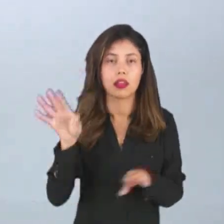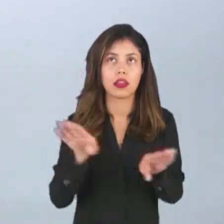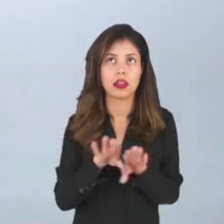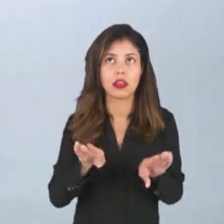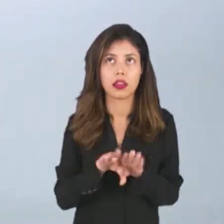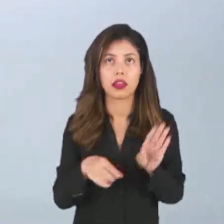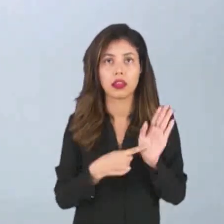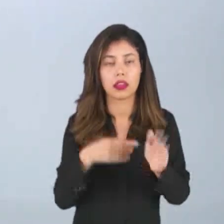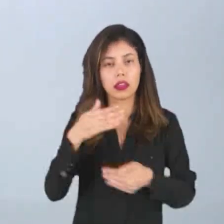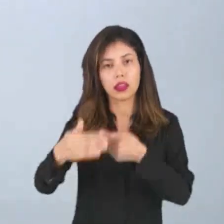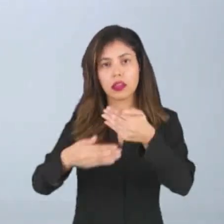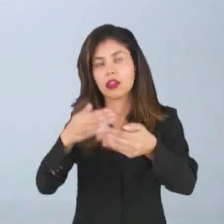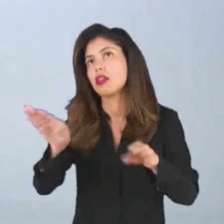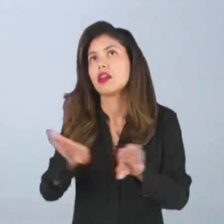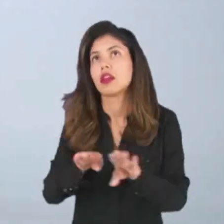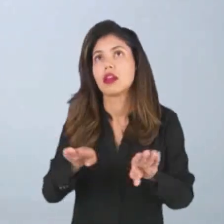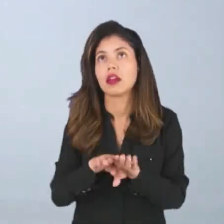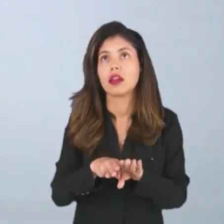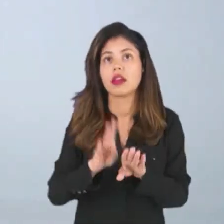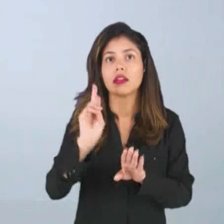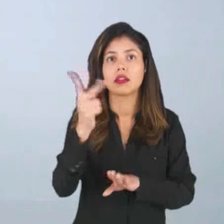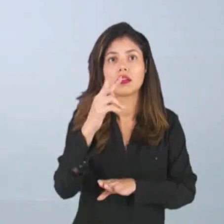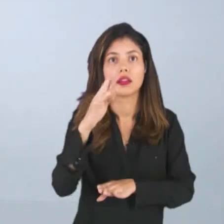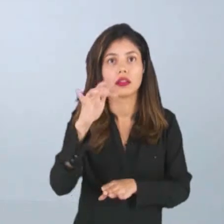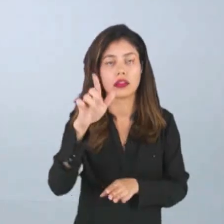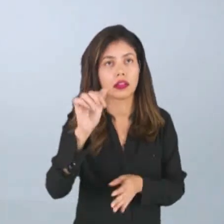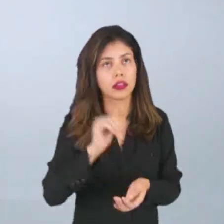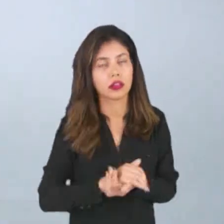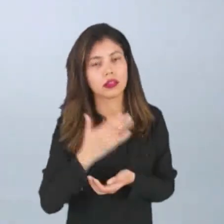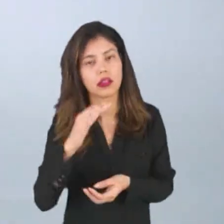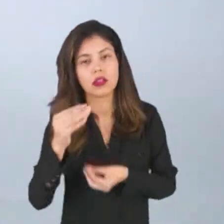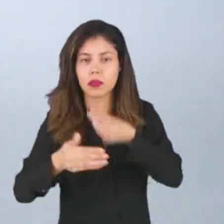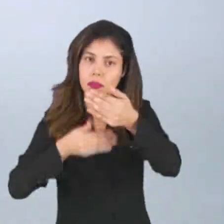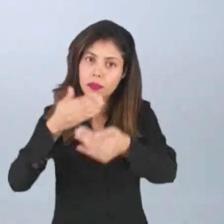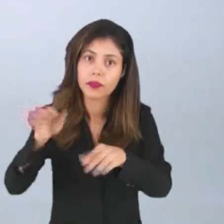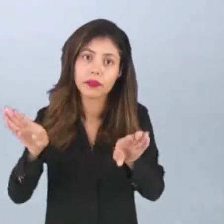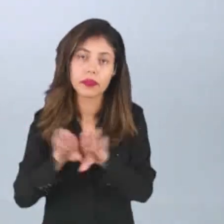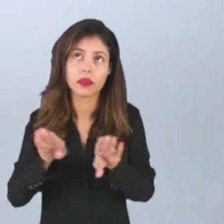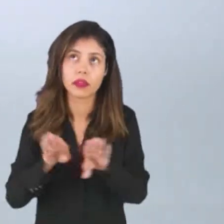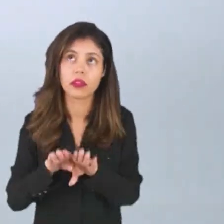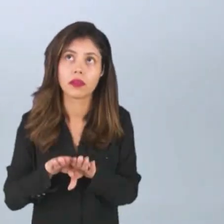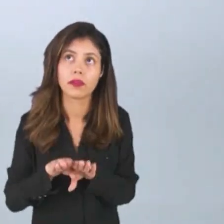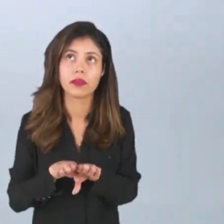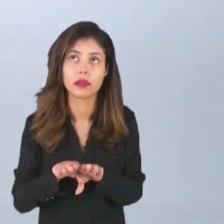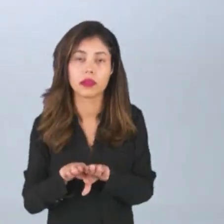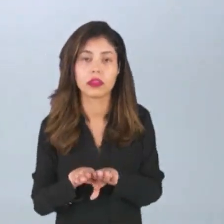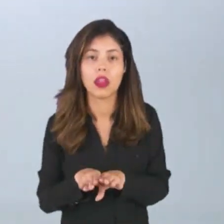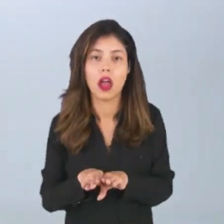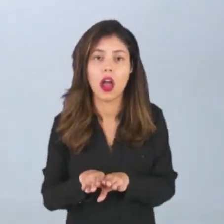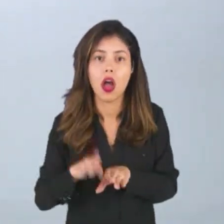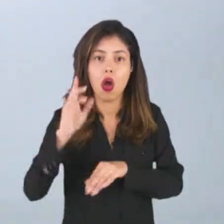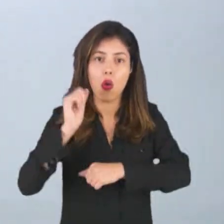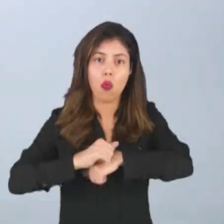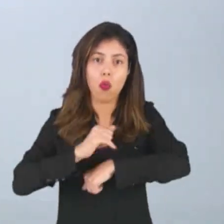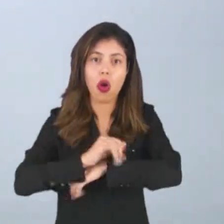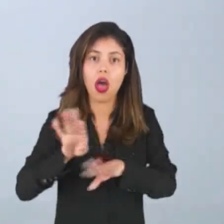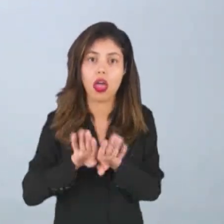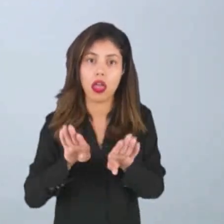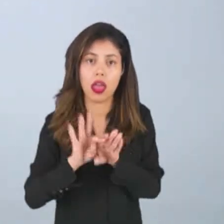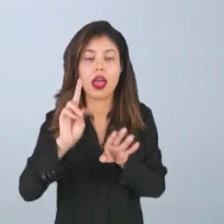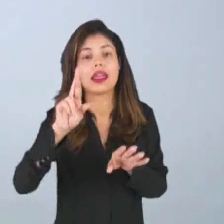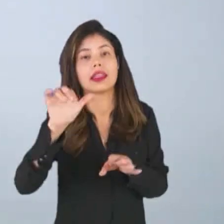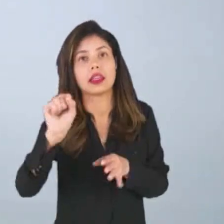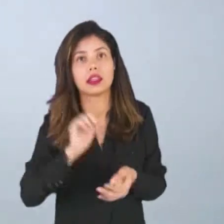de hidrogenação e nesse processo, gente, existe, né, gordura trans, que são gorduras que são